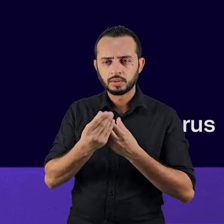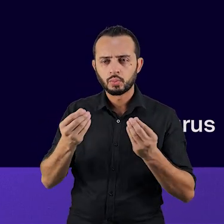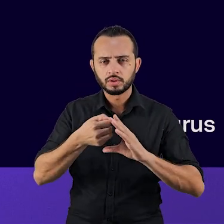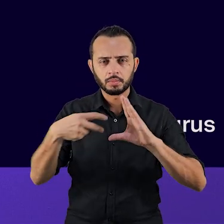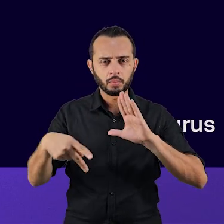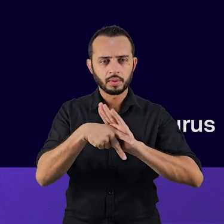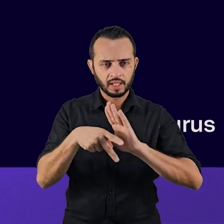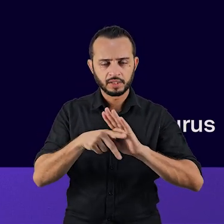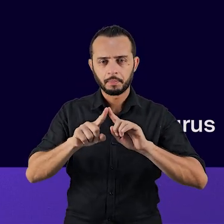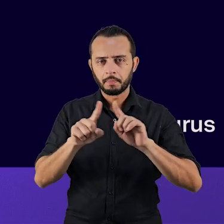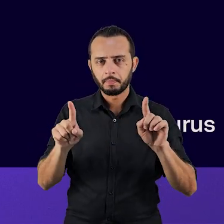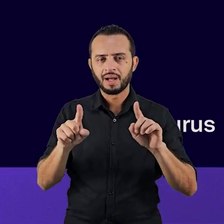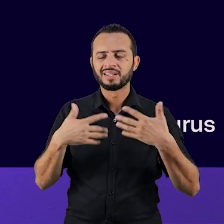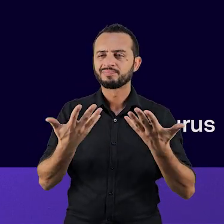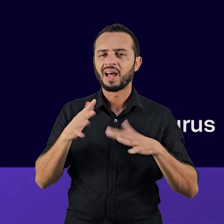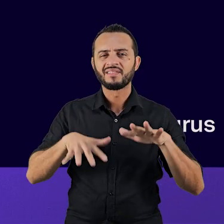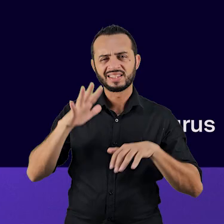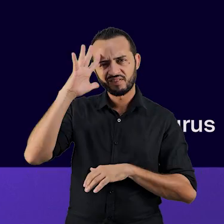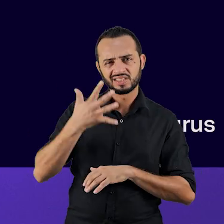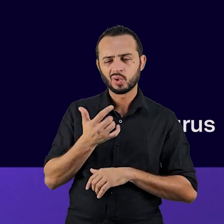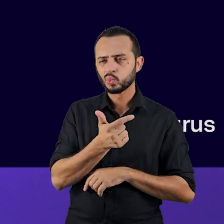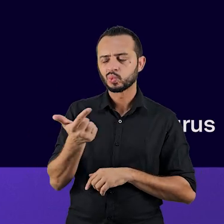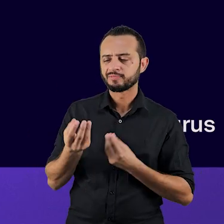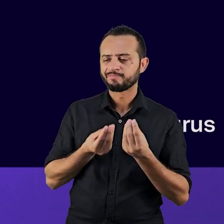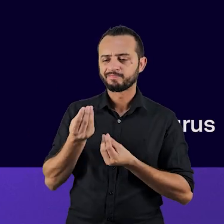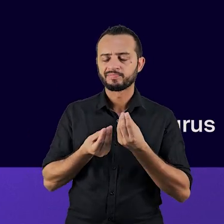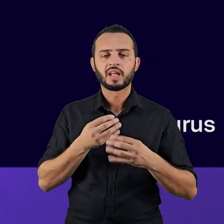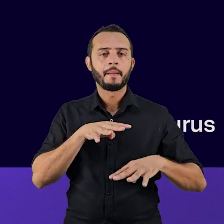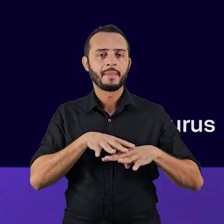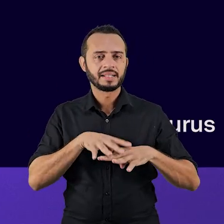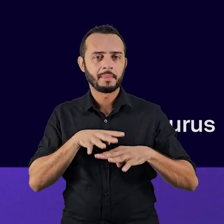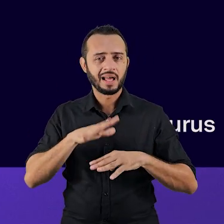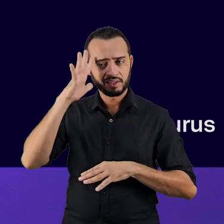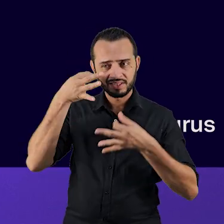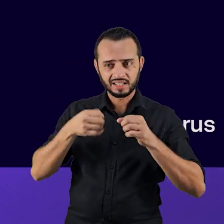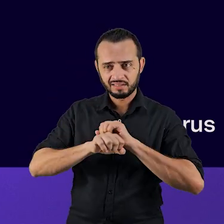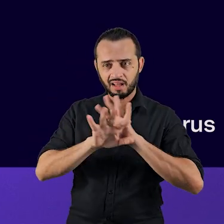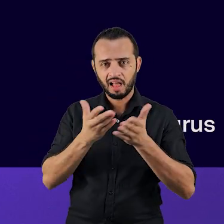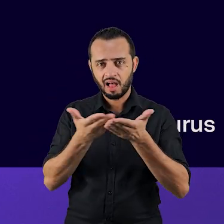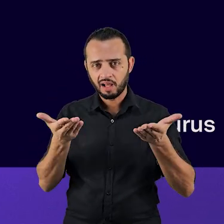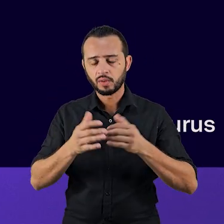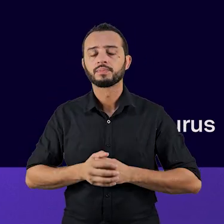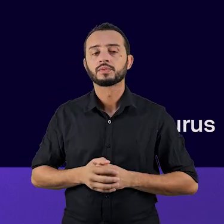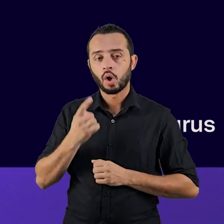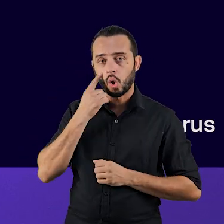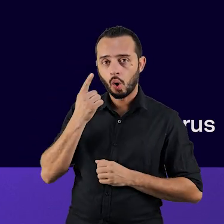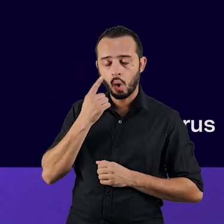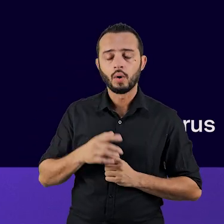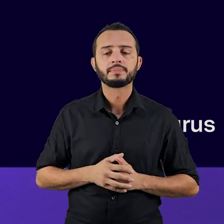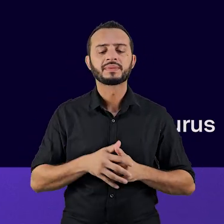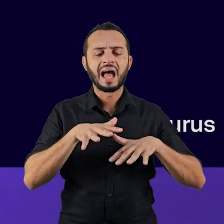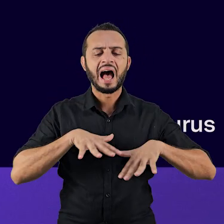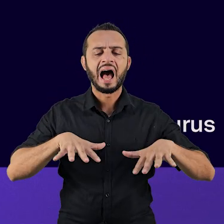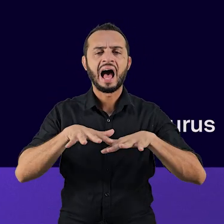propriedade espaço, mas é muito mal definido, geralmente. A matemática define muito bem. Espaço é um